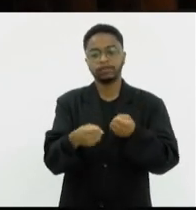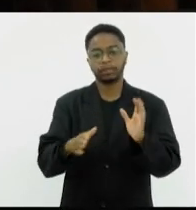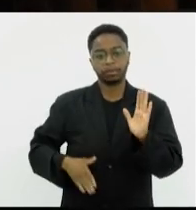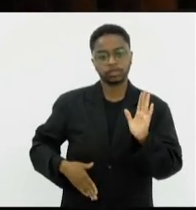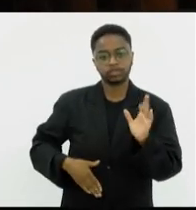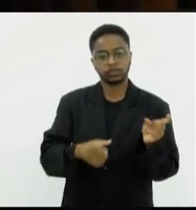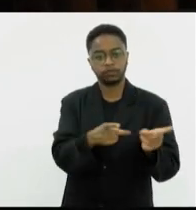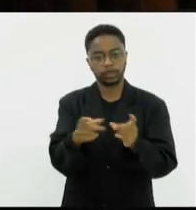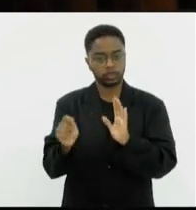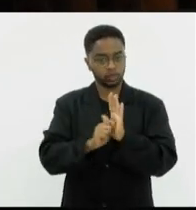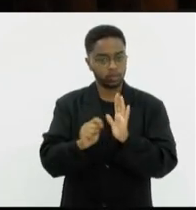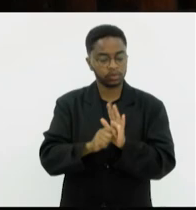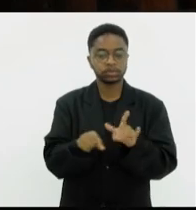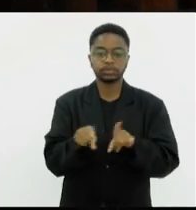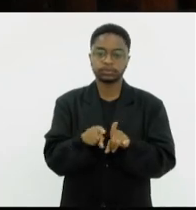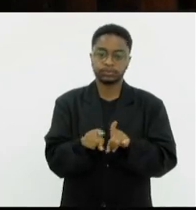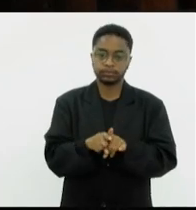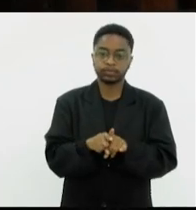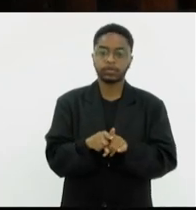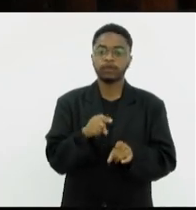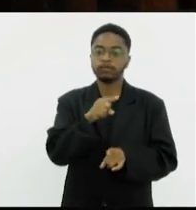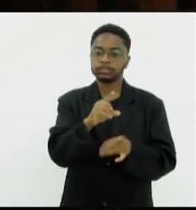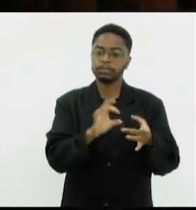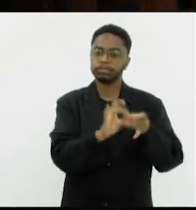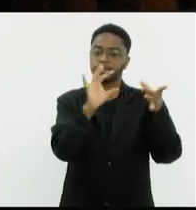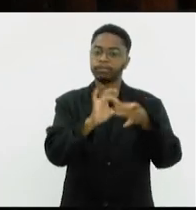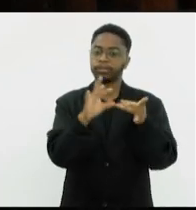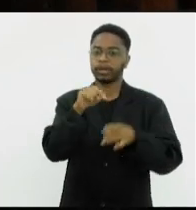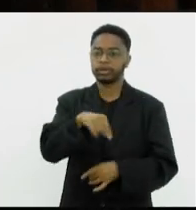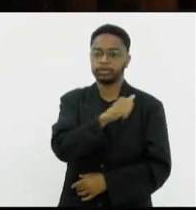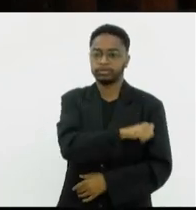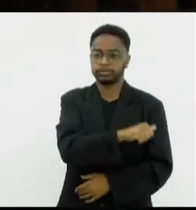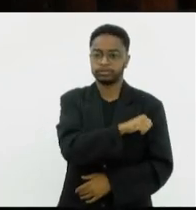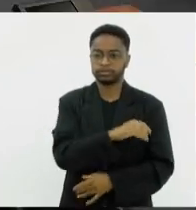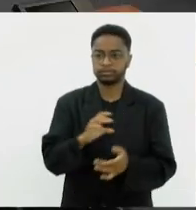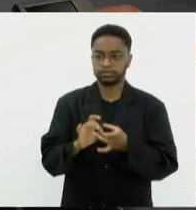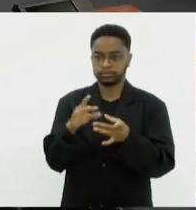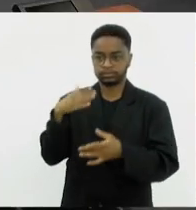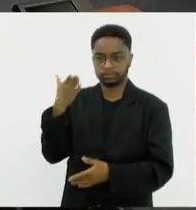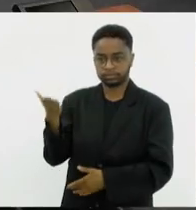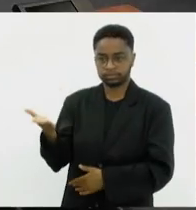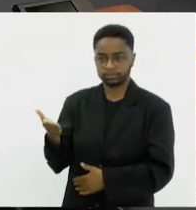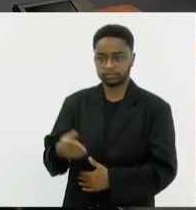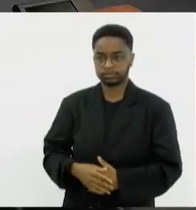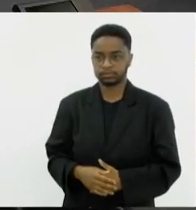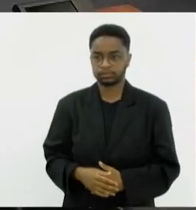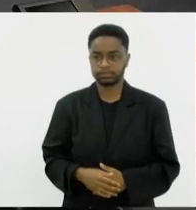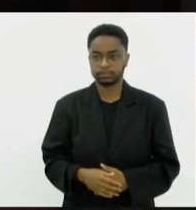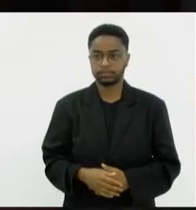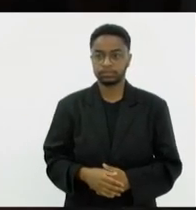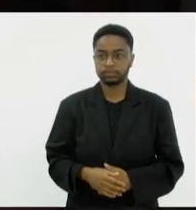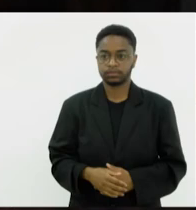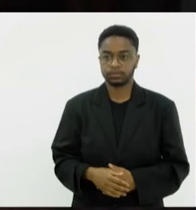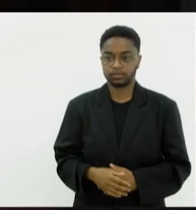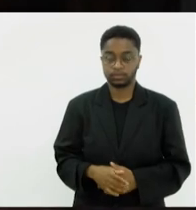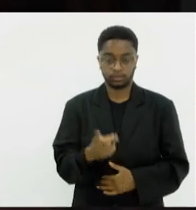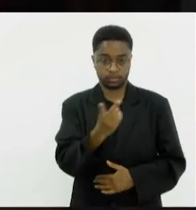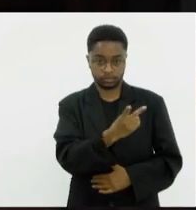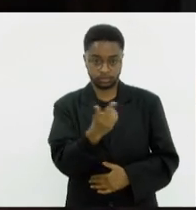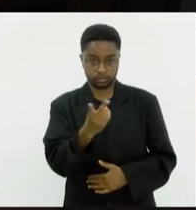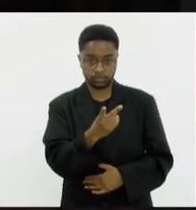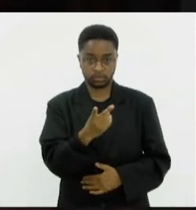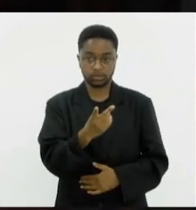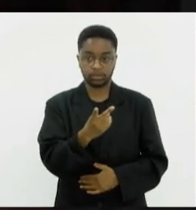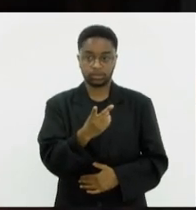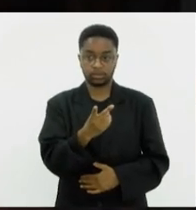de droga. Vossa Excelência é pernicioso para o Rio de Janeiro. Pois não, deputado Felipe Poubel. Deputado Felipe Poubel, deputado Flávio